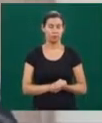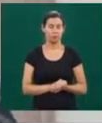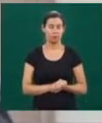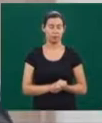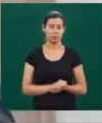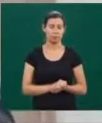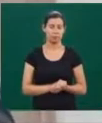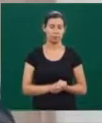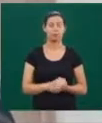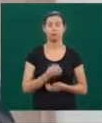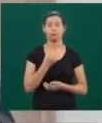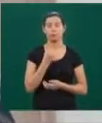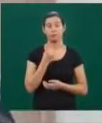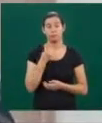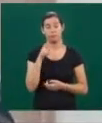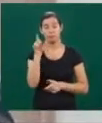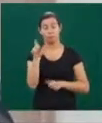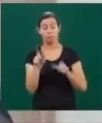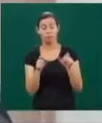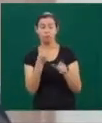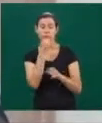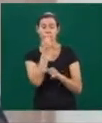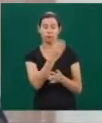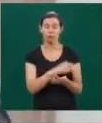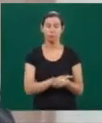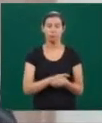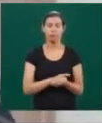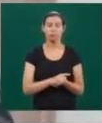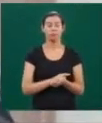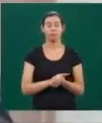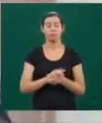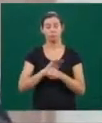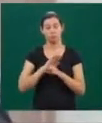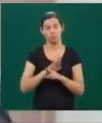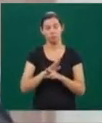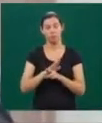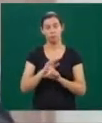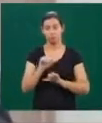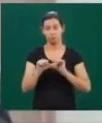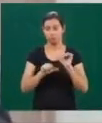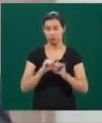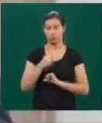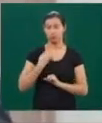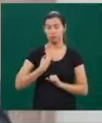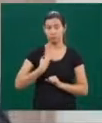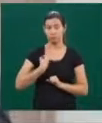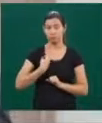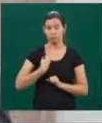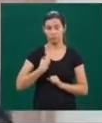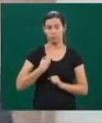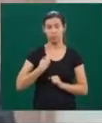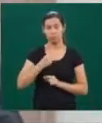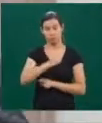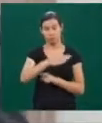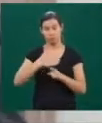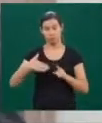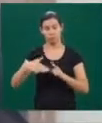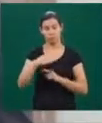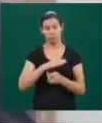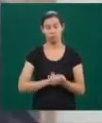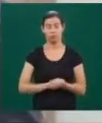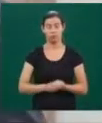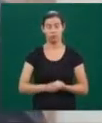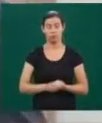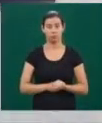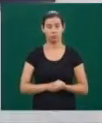Bons exemplos, como nós vimos na reportagem, e que podem realmente fazer a diferença, principalmente na vida dessas mulheres, em termos de socialização e